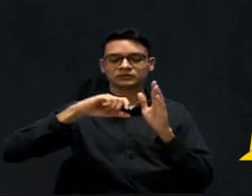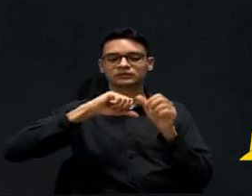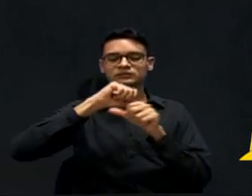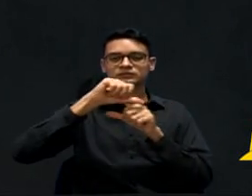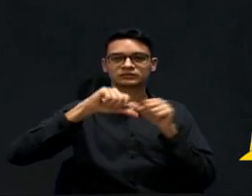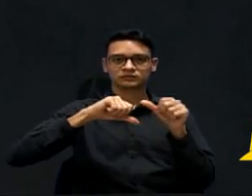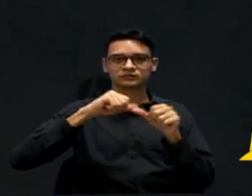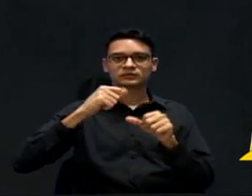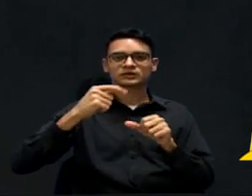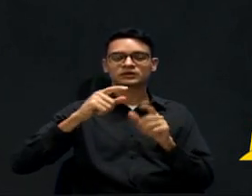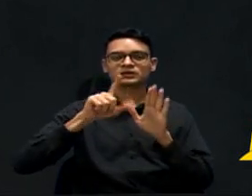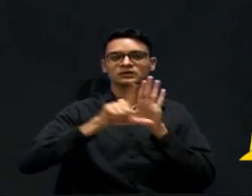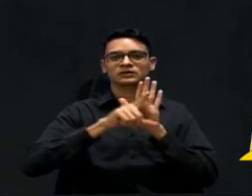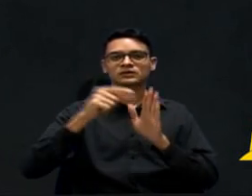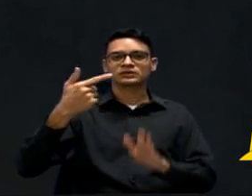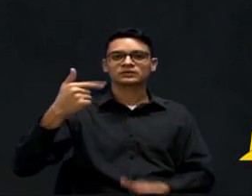lei